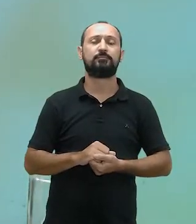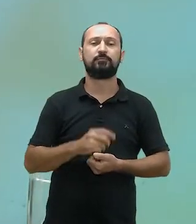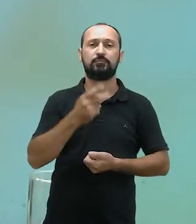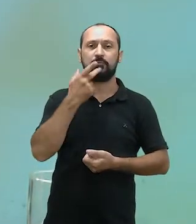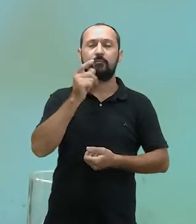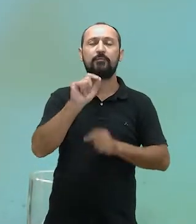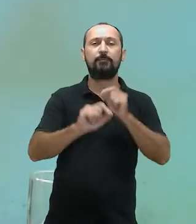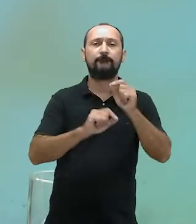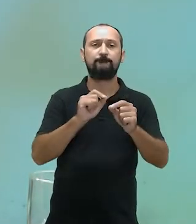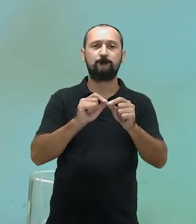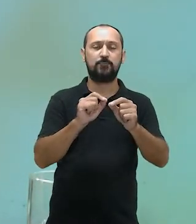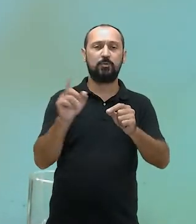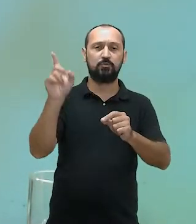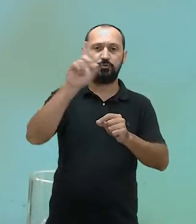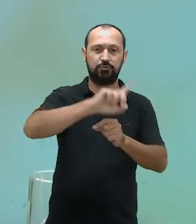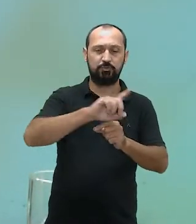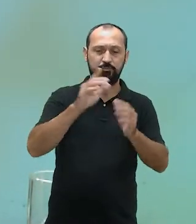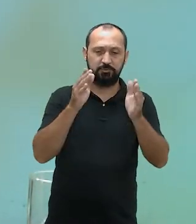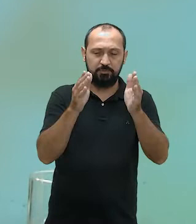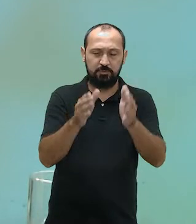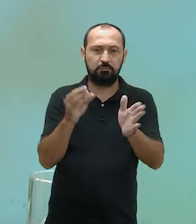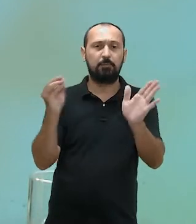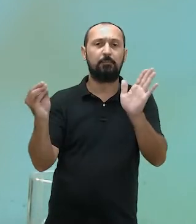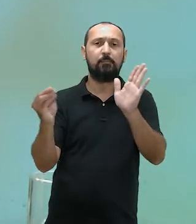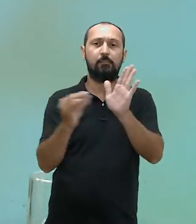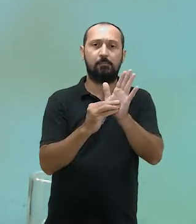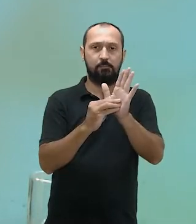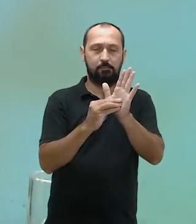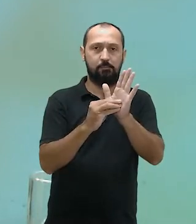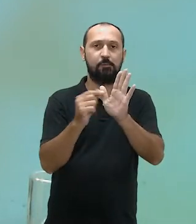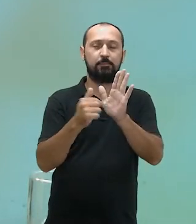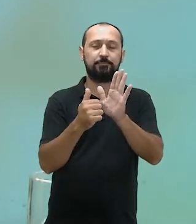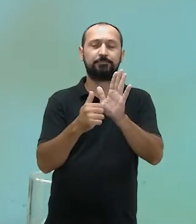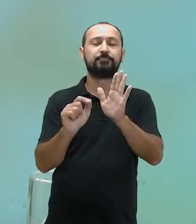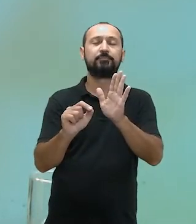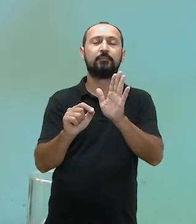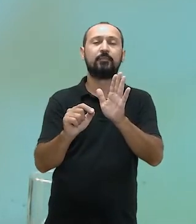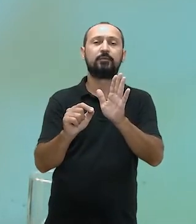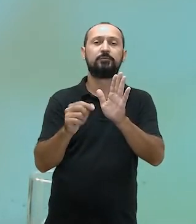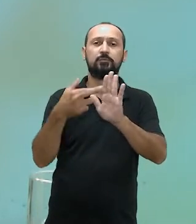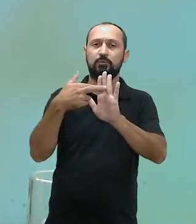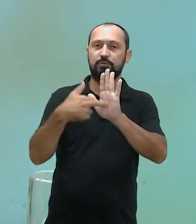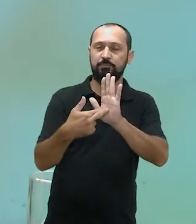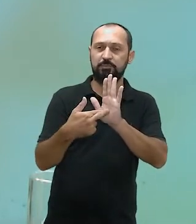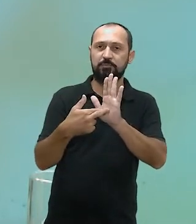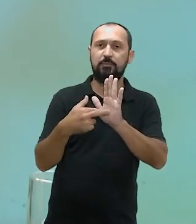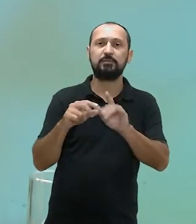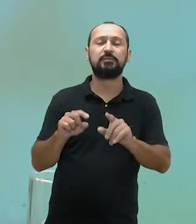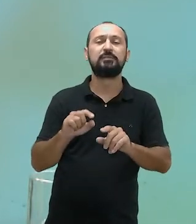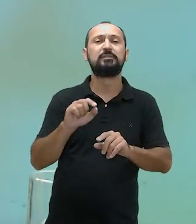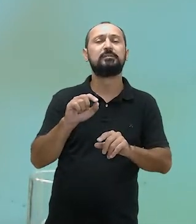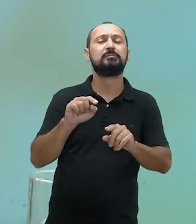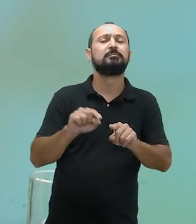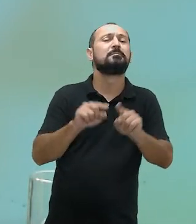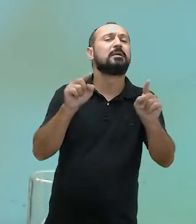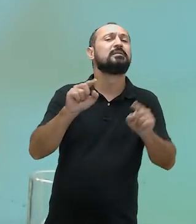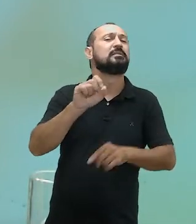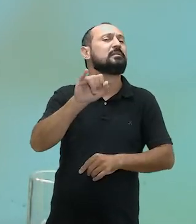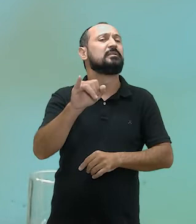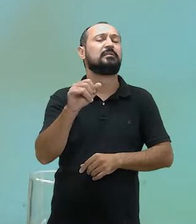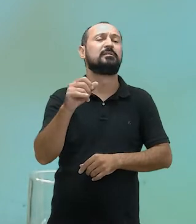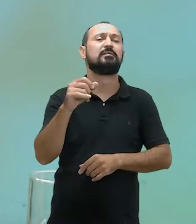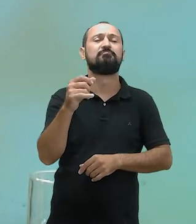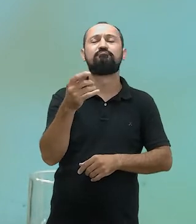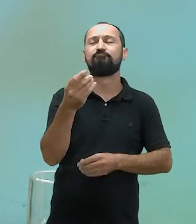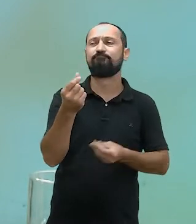chegou a mencionar sobre os prazos que estão mencionados, estão discriminados ali no regimento interno, mas e